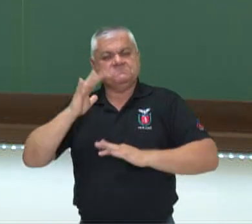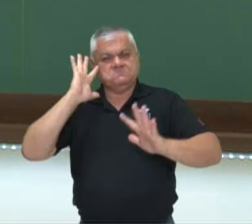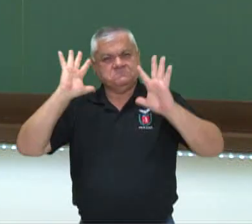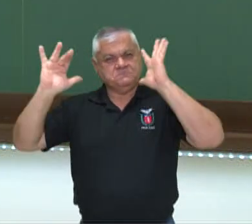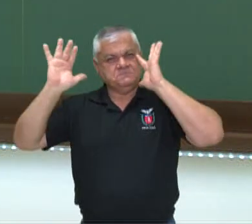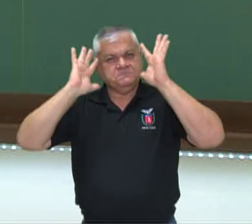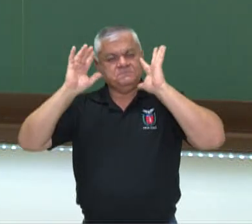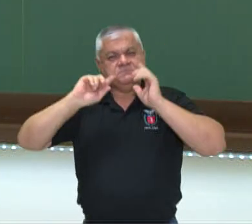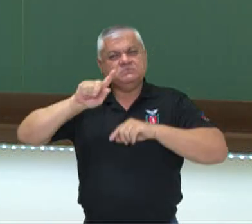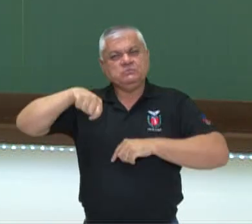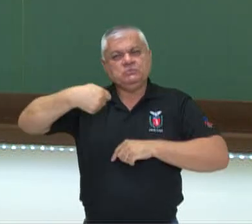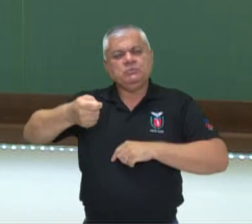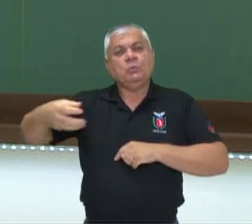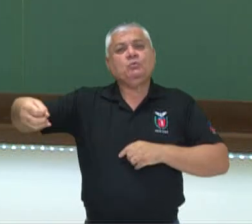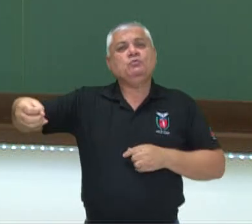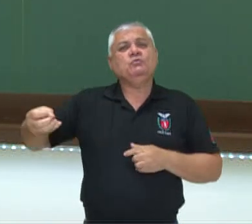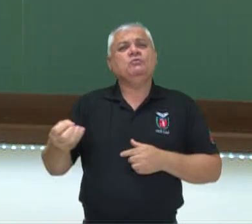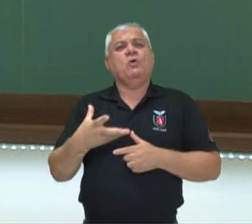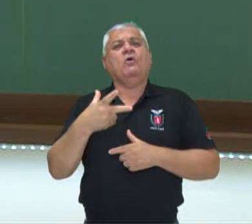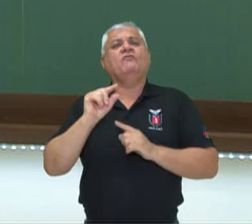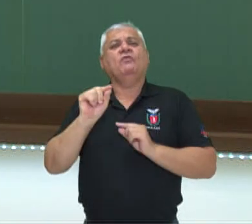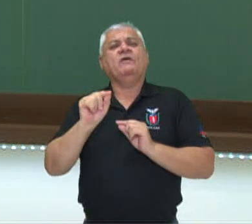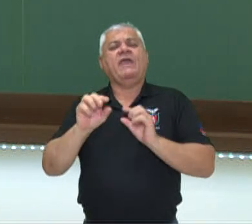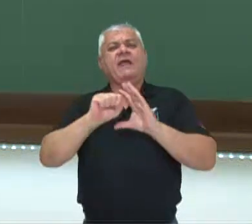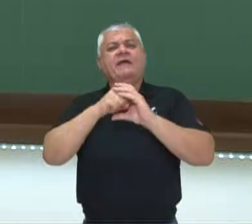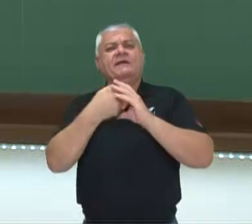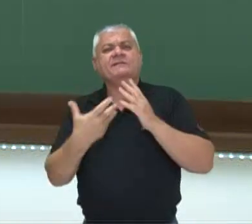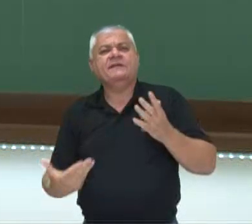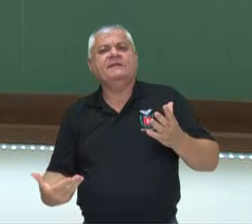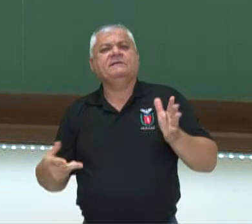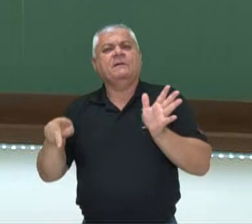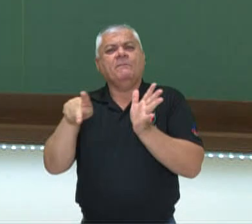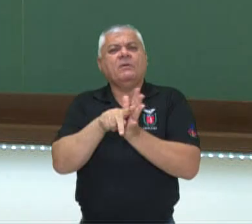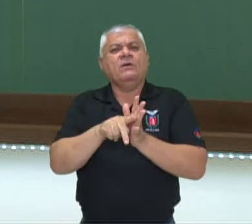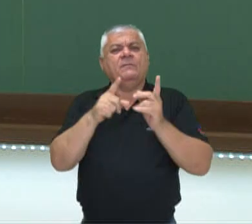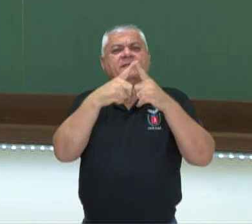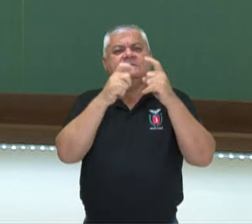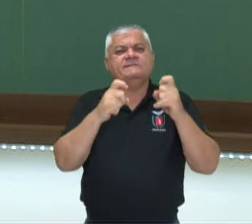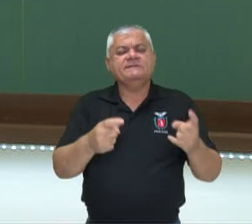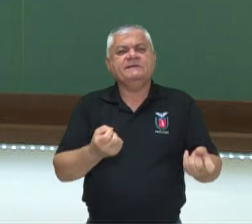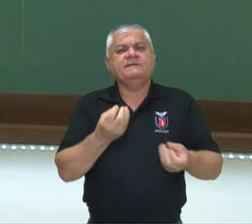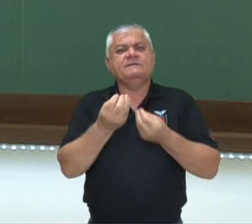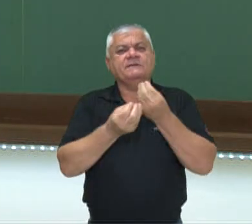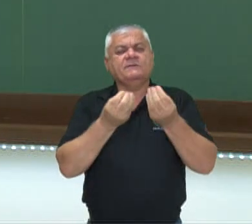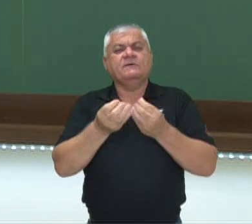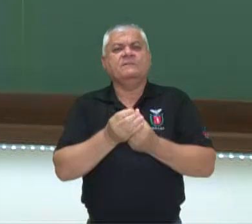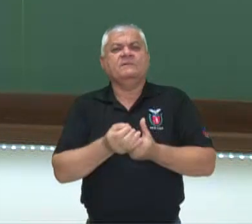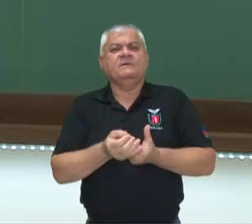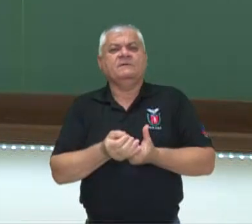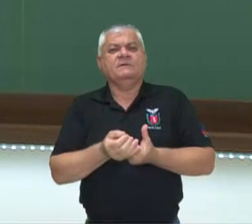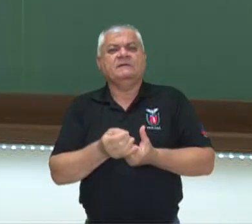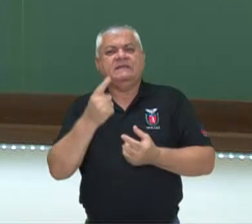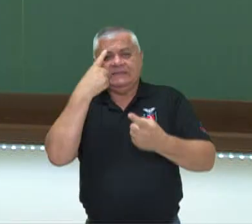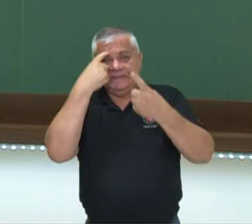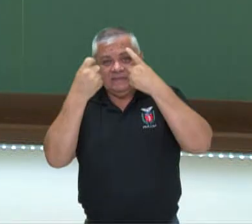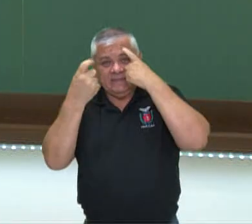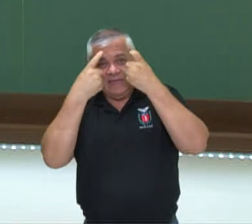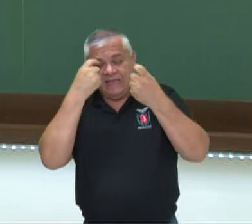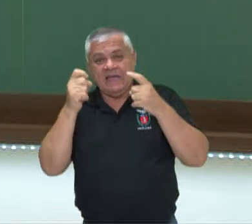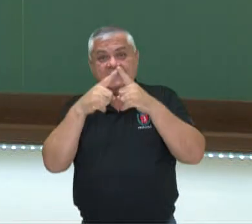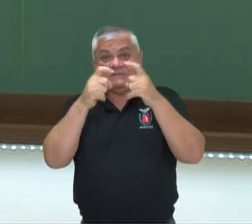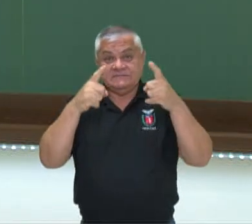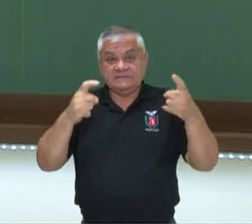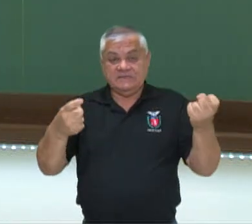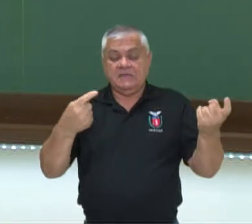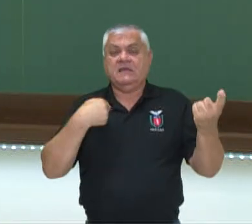novo pressuposto, essa nova característica aí da ciência, essa ideia de ciência